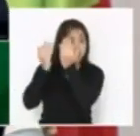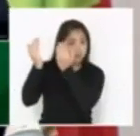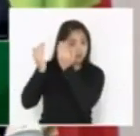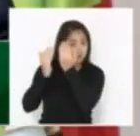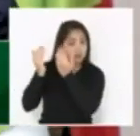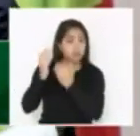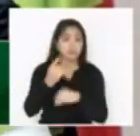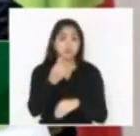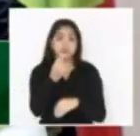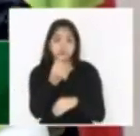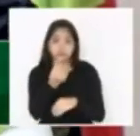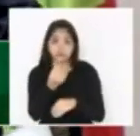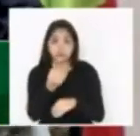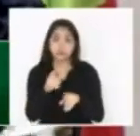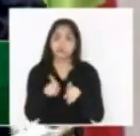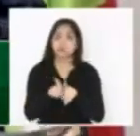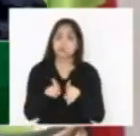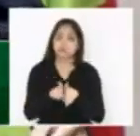financeira.